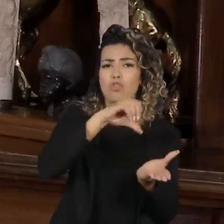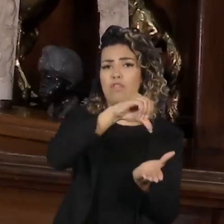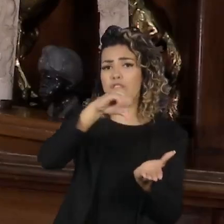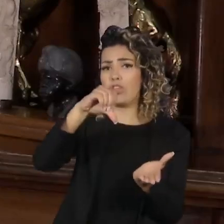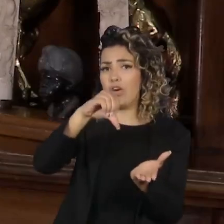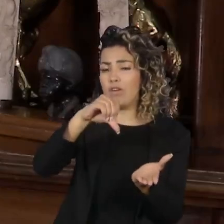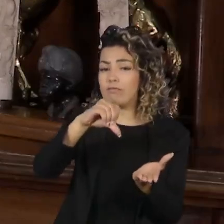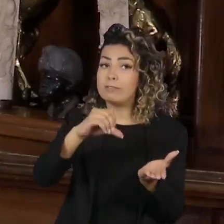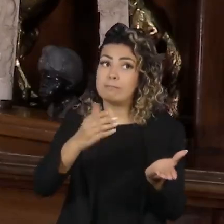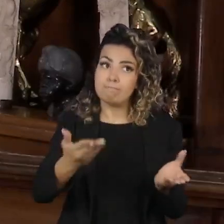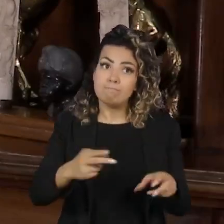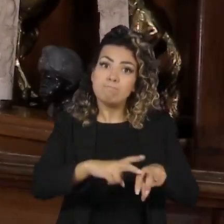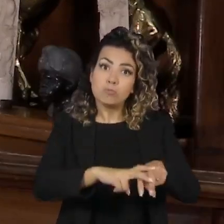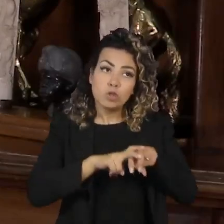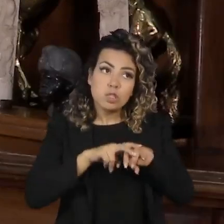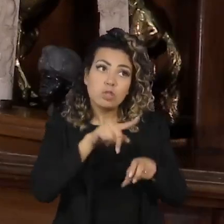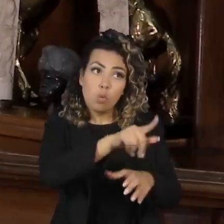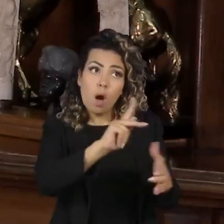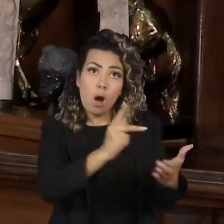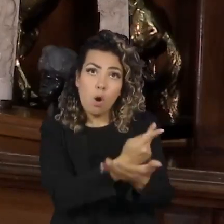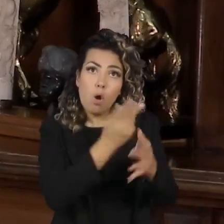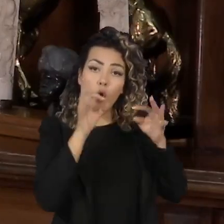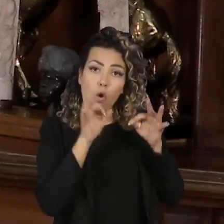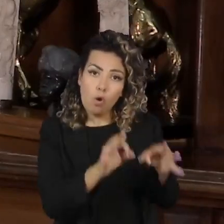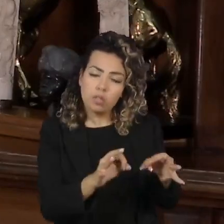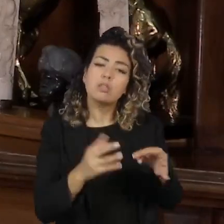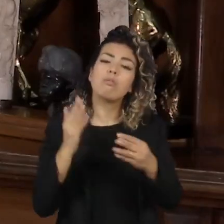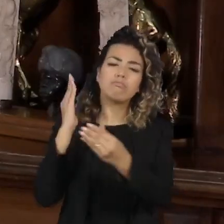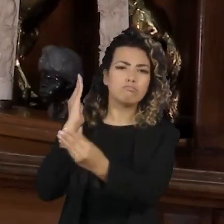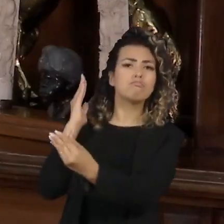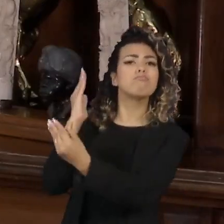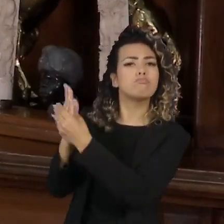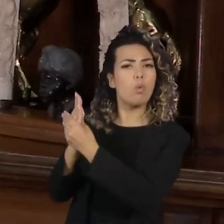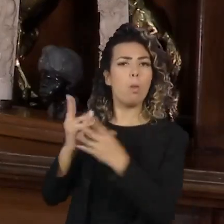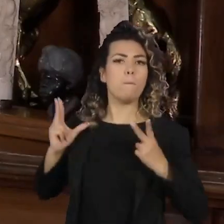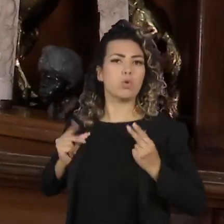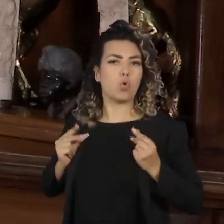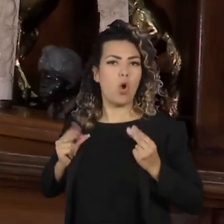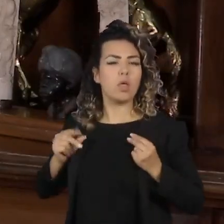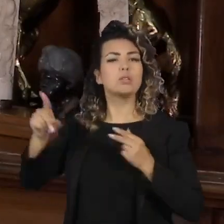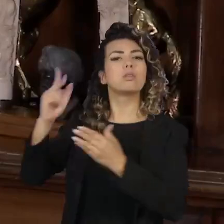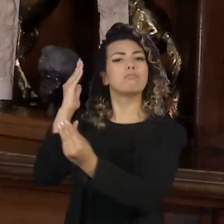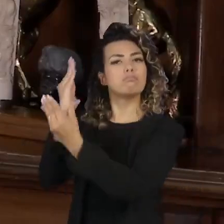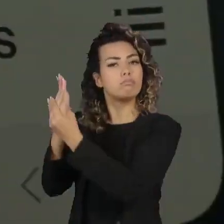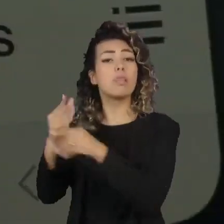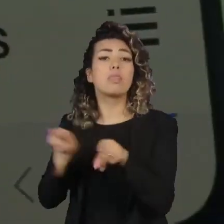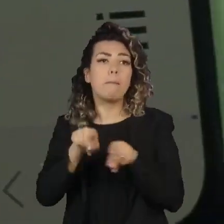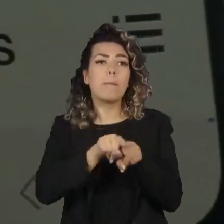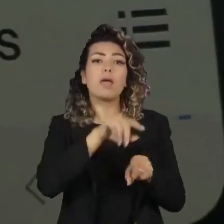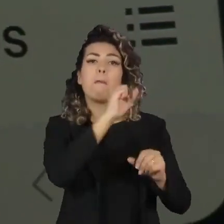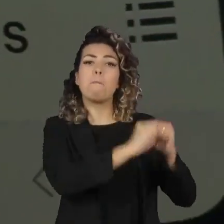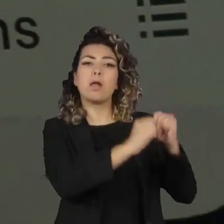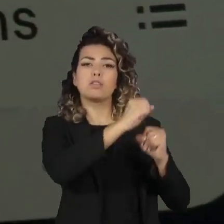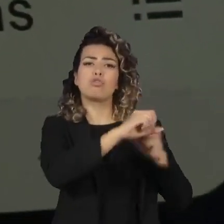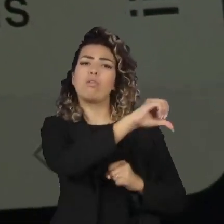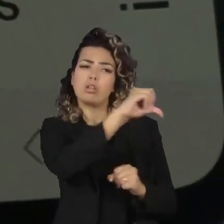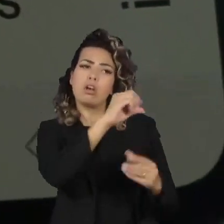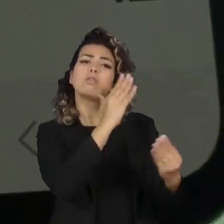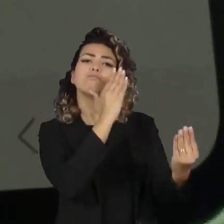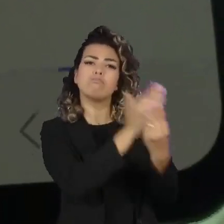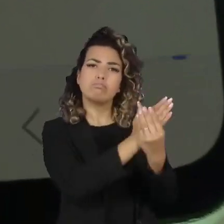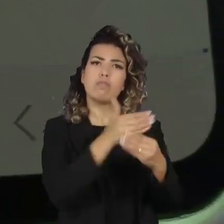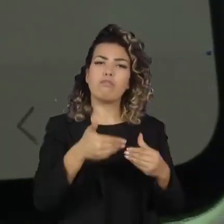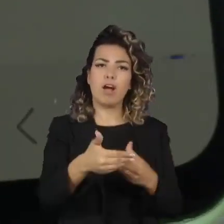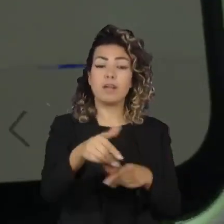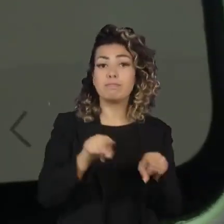fato, o escritório irá processar tanto o motorista como a 99. Em outra ocorrência, no